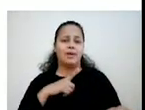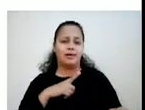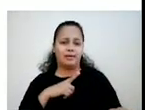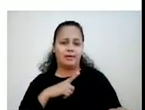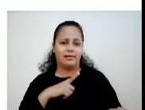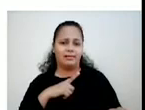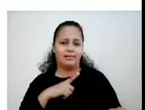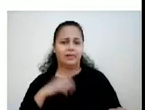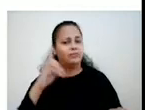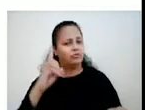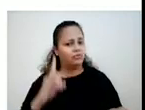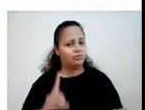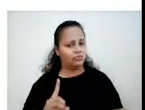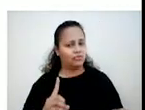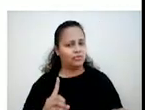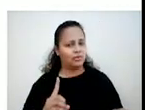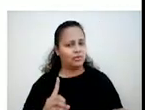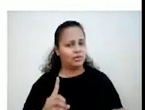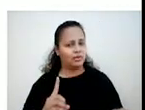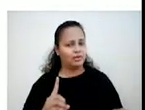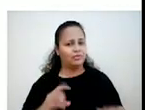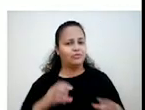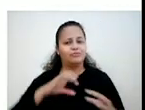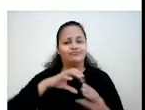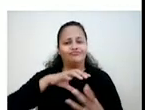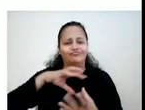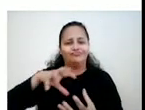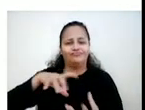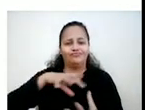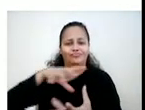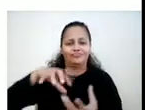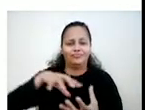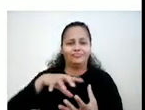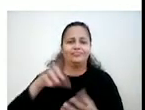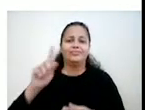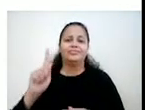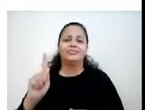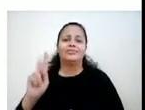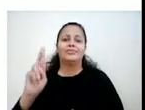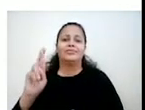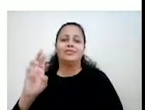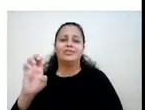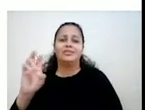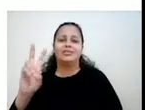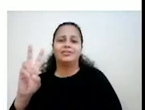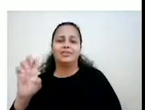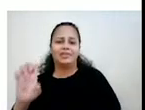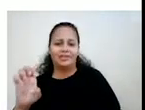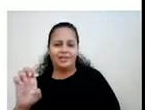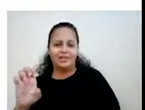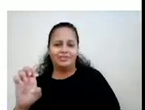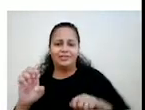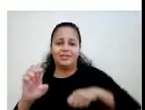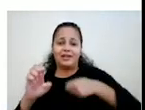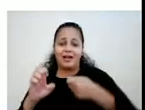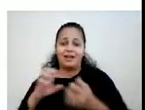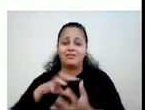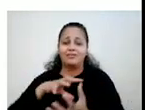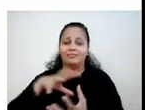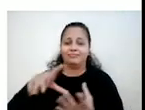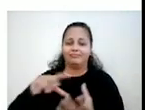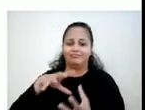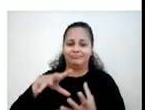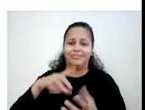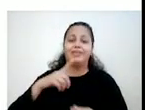suas reivindicações atendidas foram as greves. Entre 1901 e 1920,